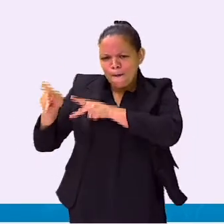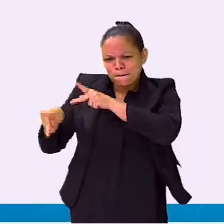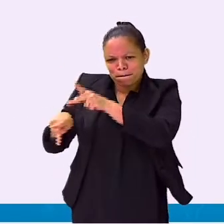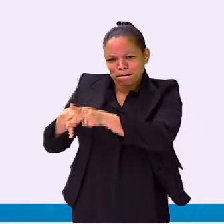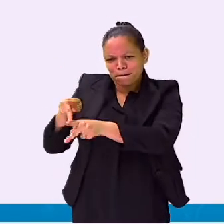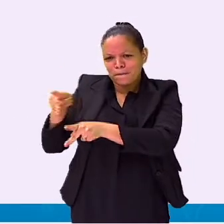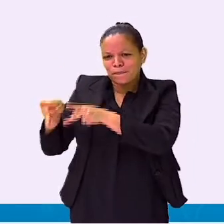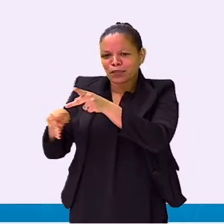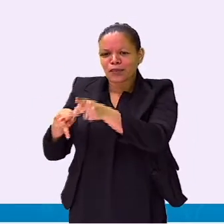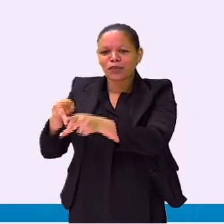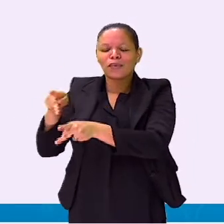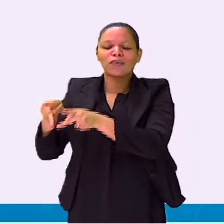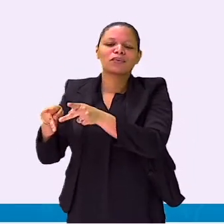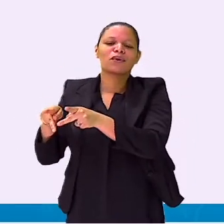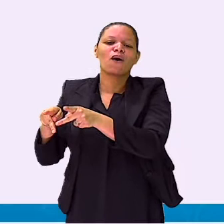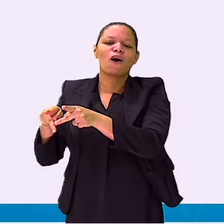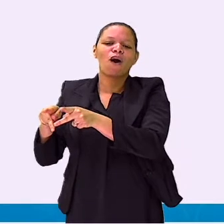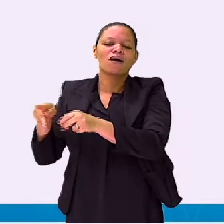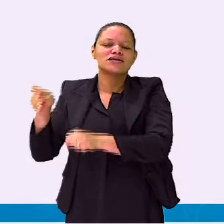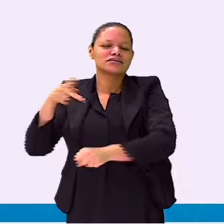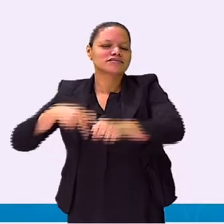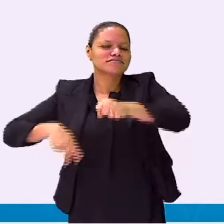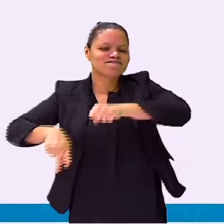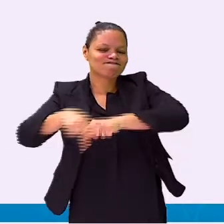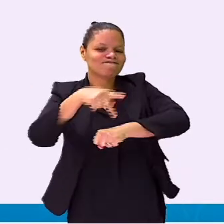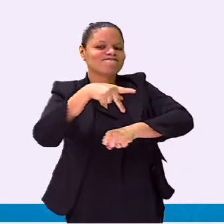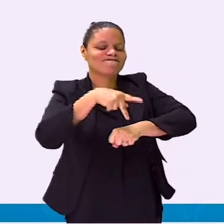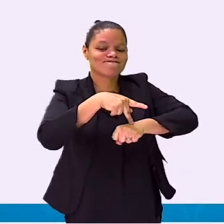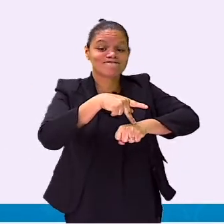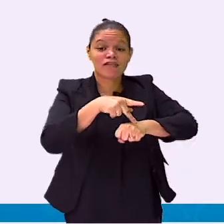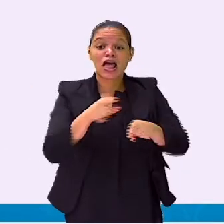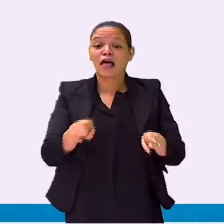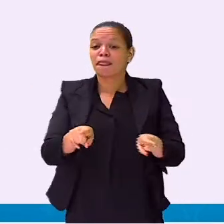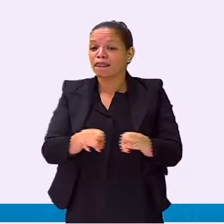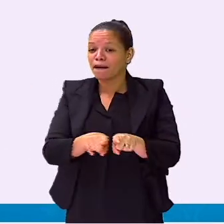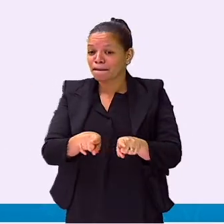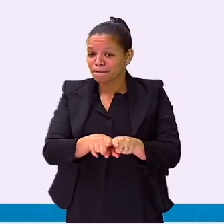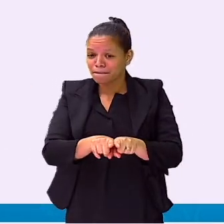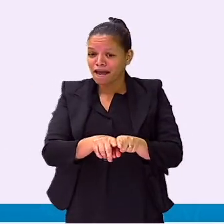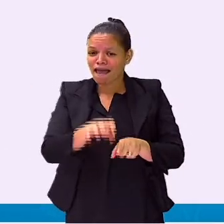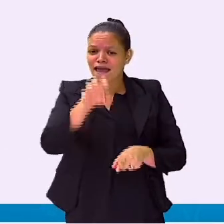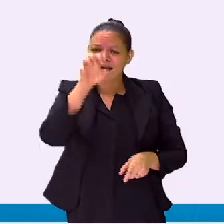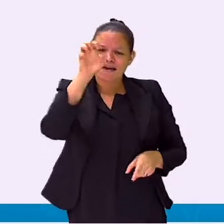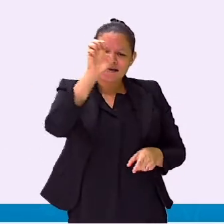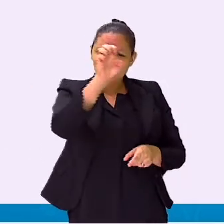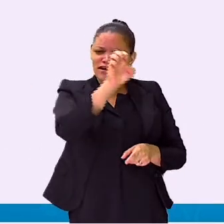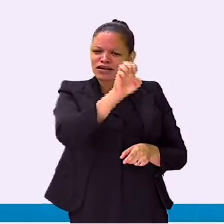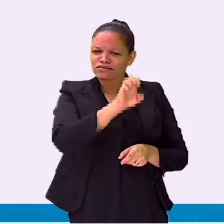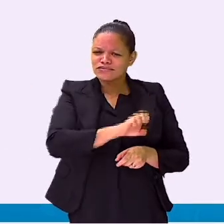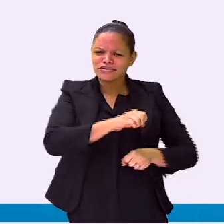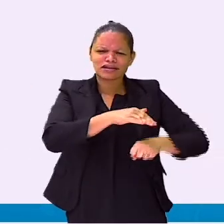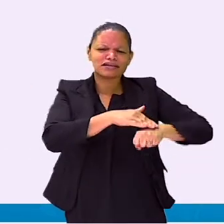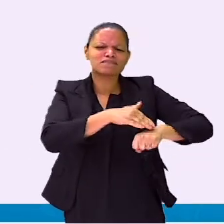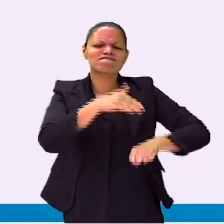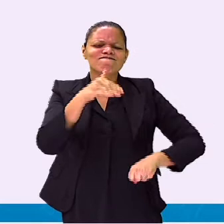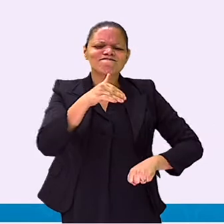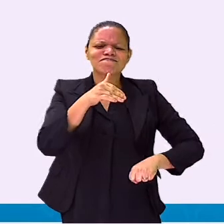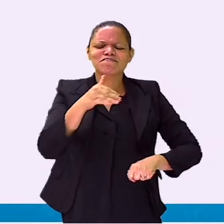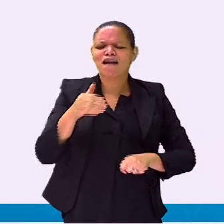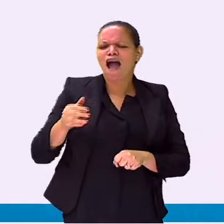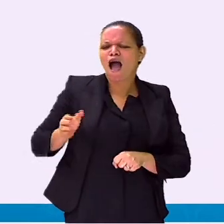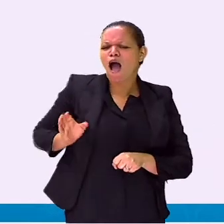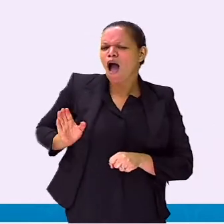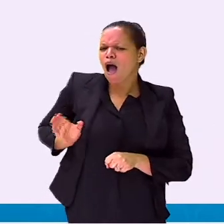os estados mais ricos do Brasil, com cidades importantes para todo o território nacional, como